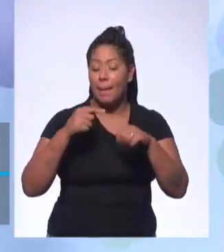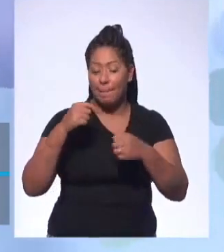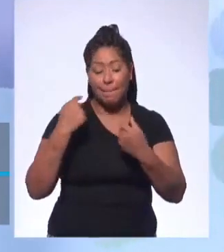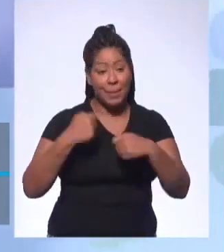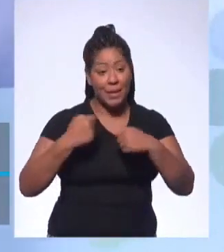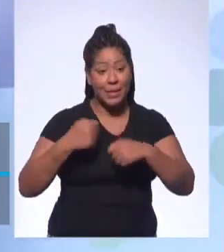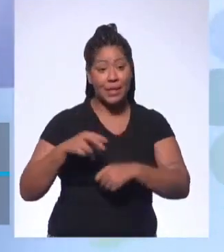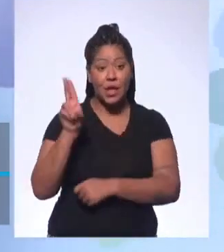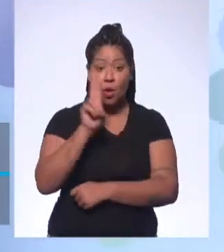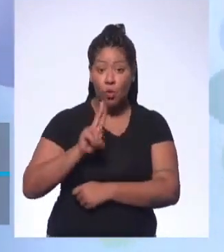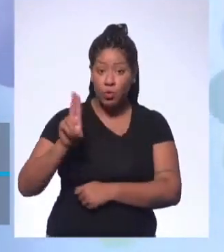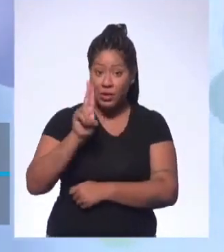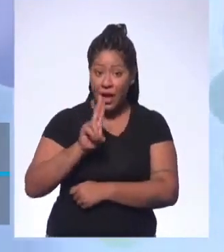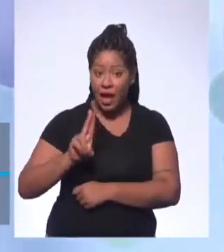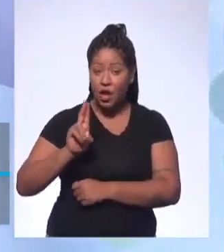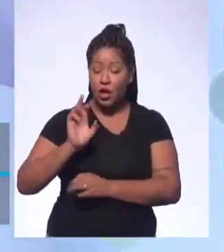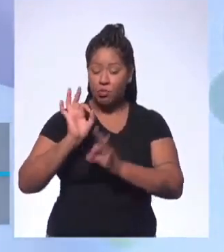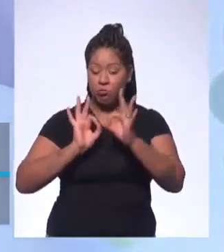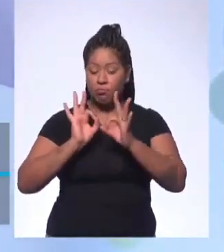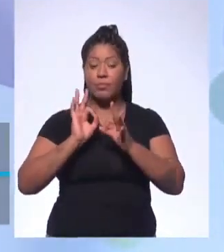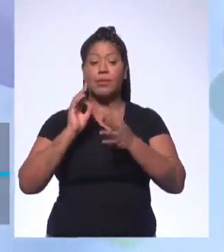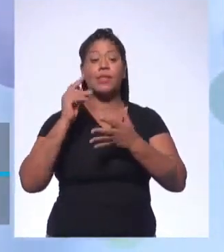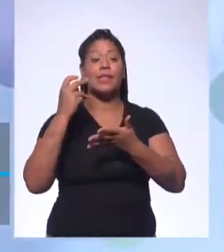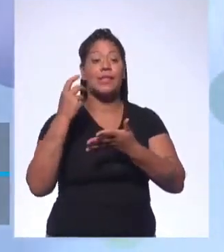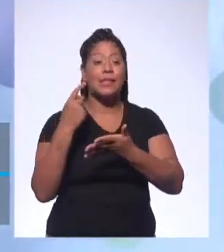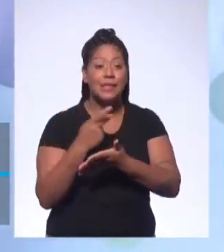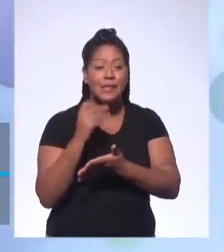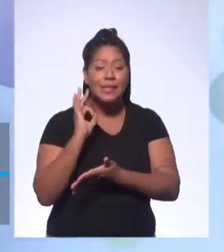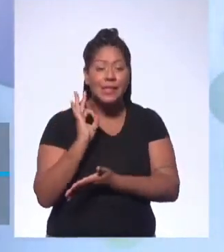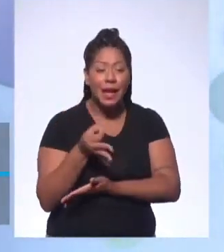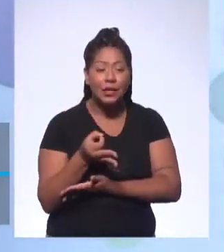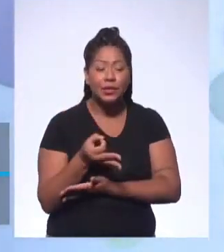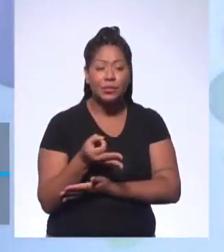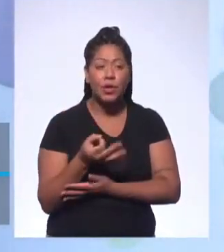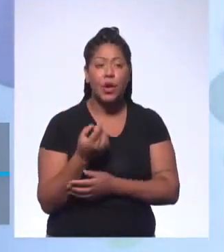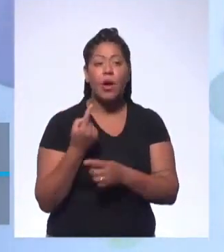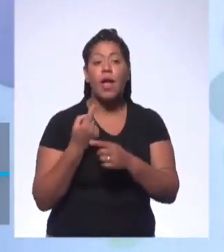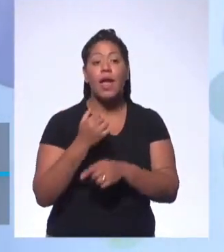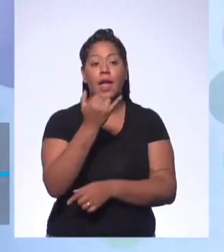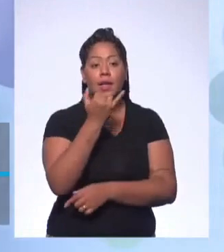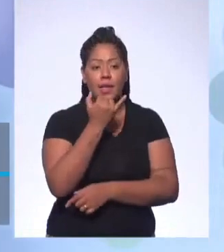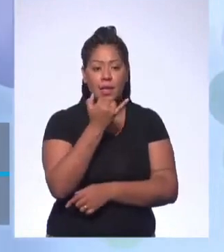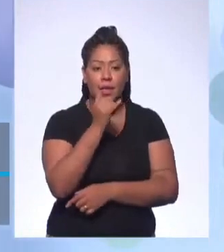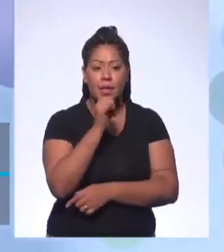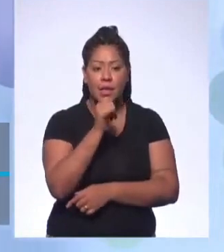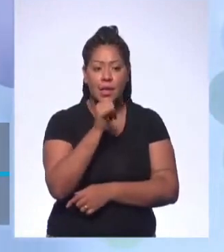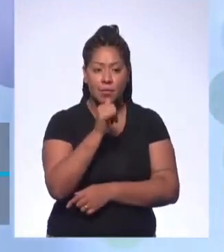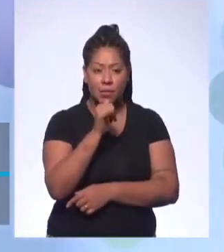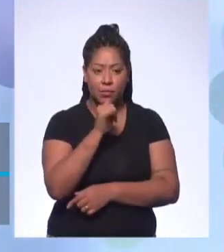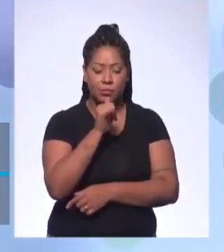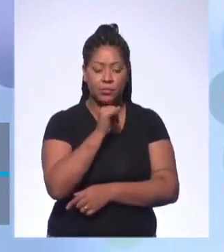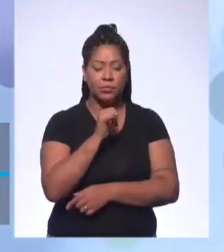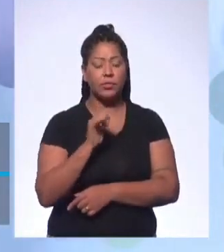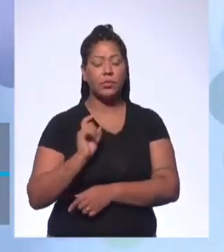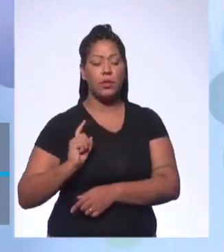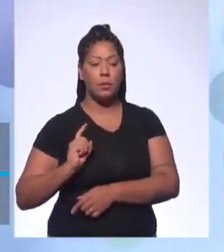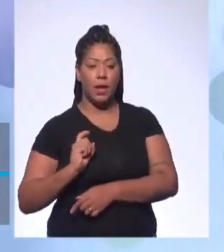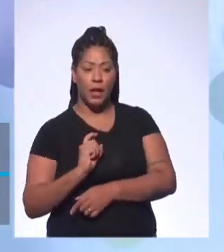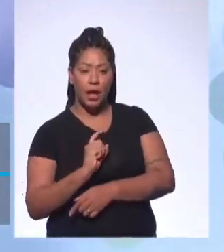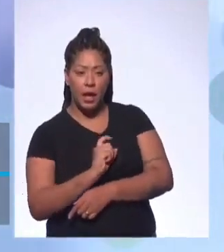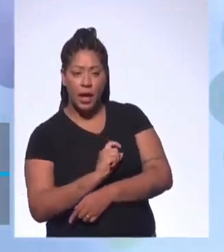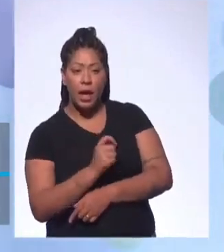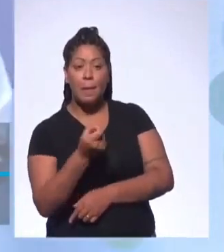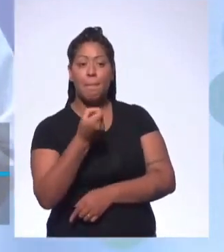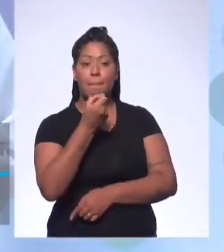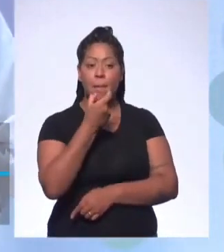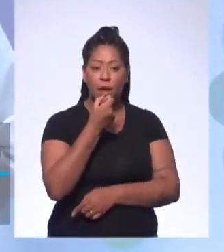está discriminado para ser utilizado com bactéria. Quando eu uso para outro micro-organismo que não é bactéria,